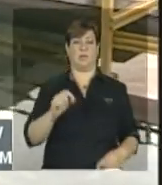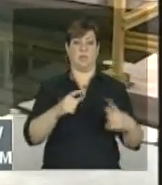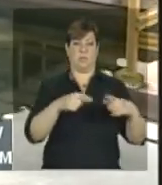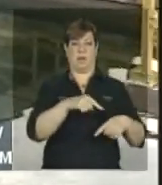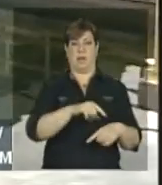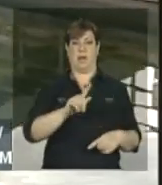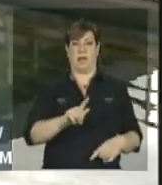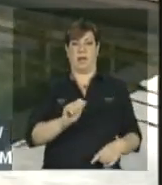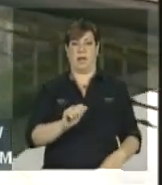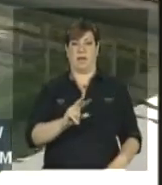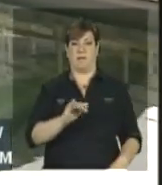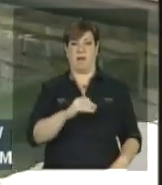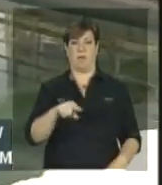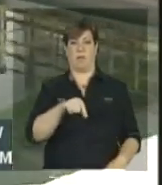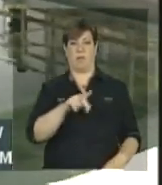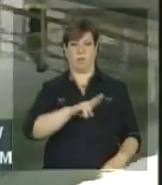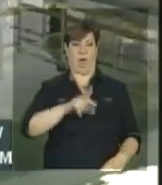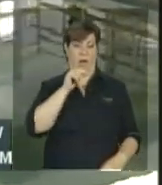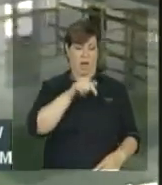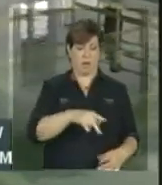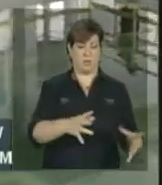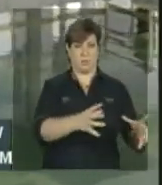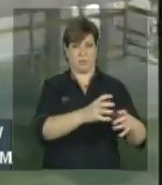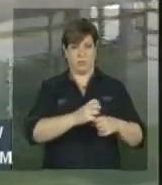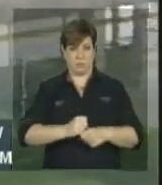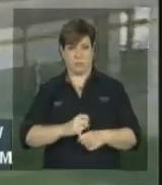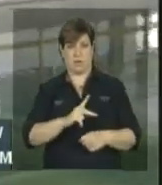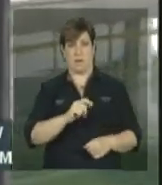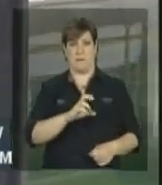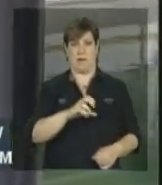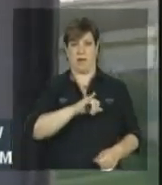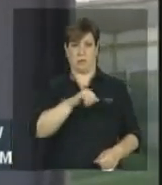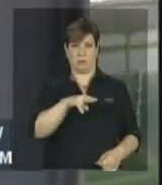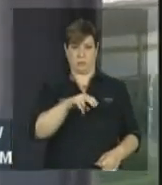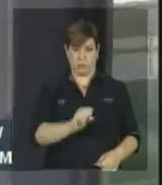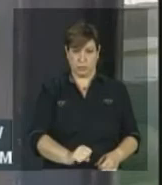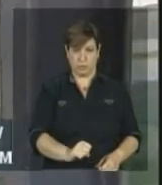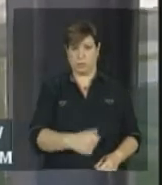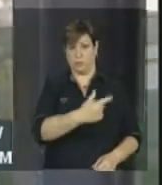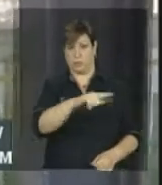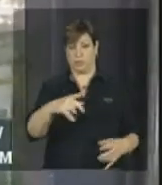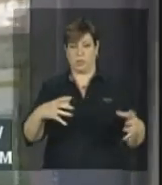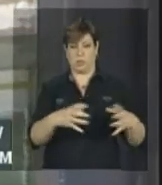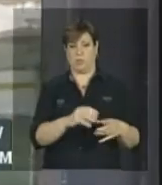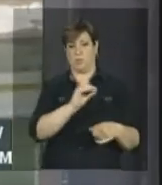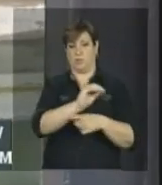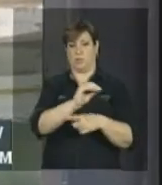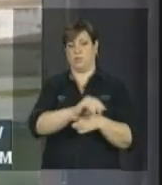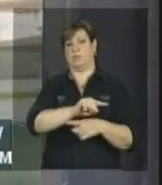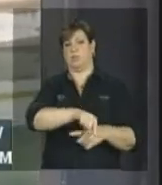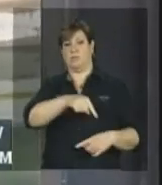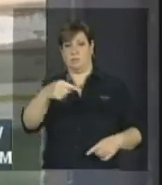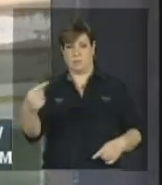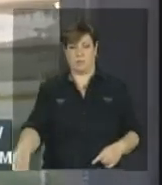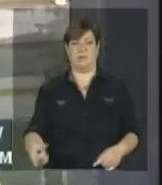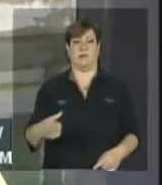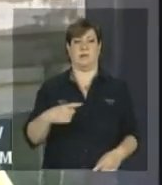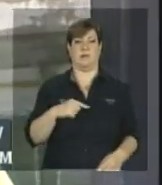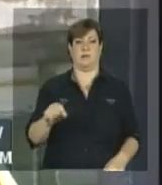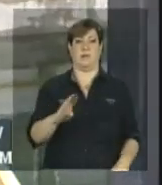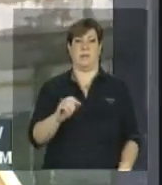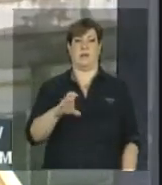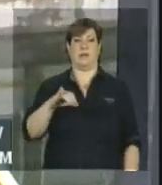Gavião, que utiliza a água dos açudes Pacajus, Pacoti, Riachão e Gavião, que são pertencentes à